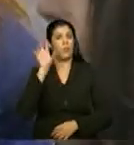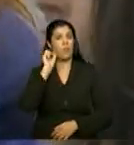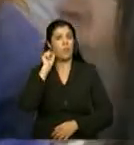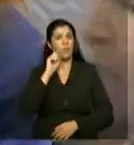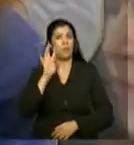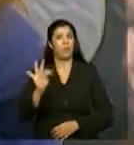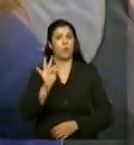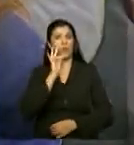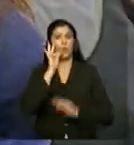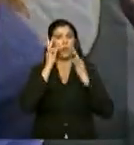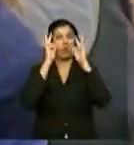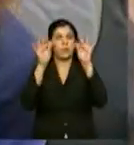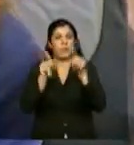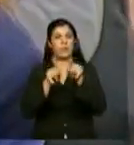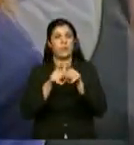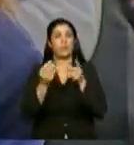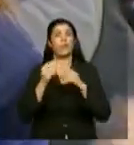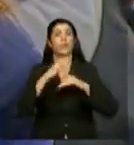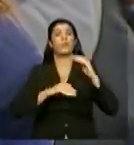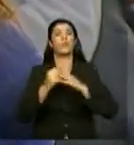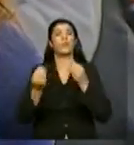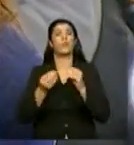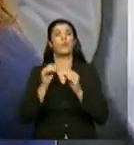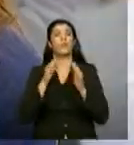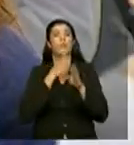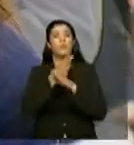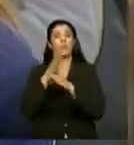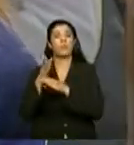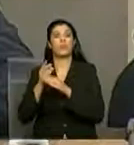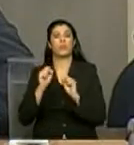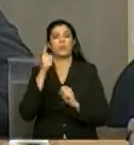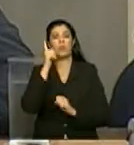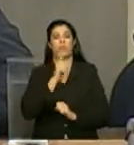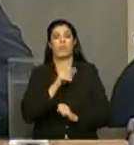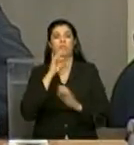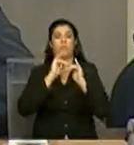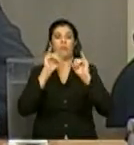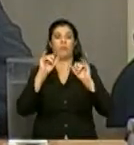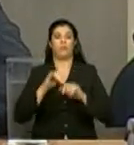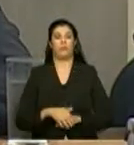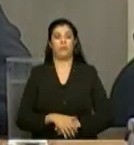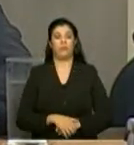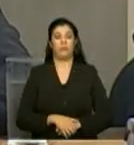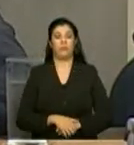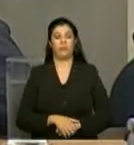se vai tomar e que iniciativa quais seriam os canais para conseguir seus depoimentos obrigado